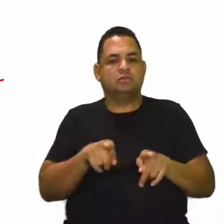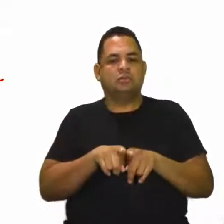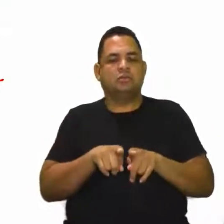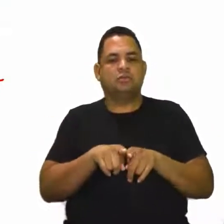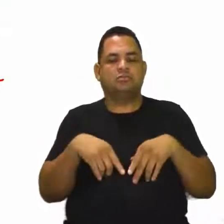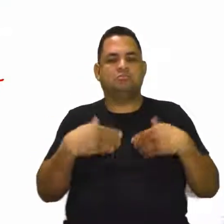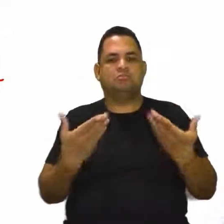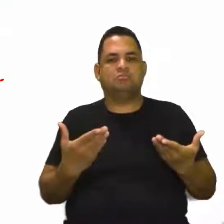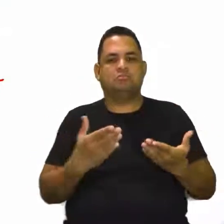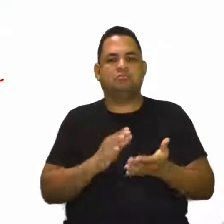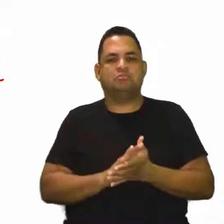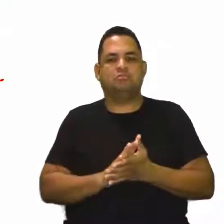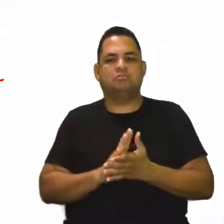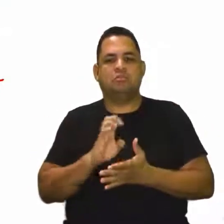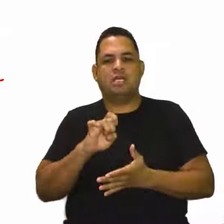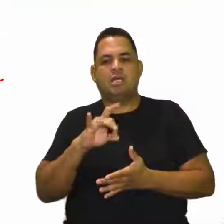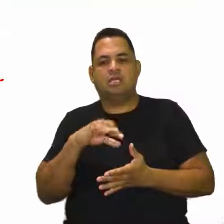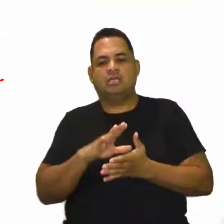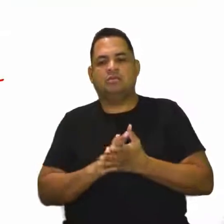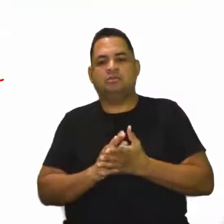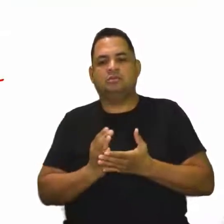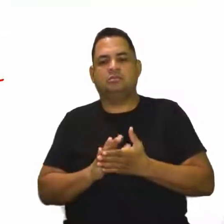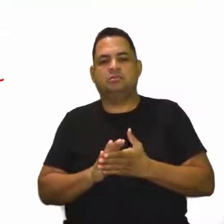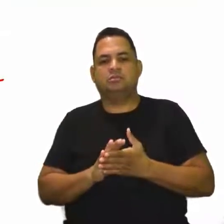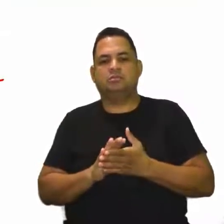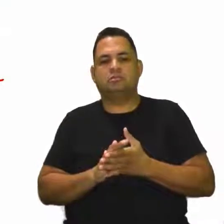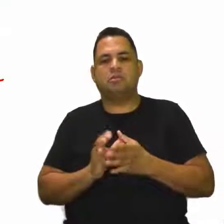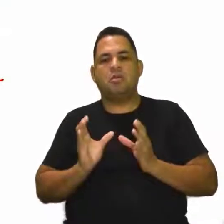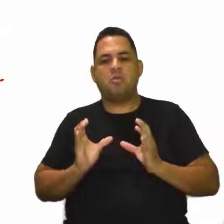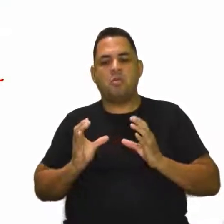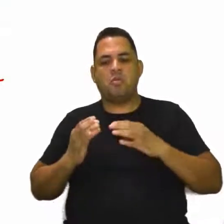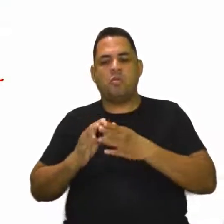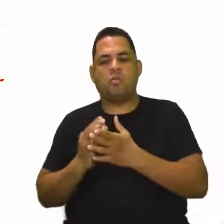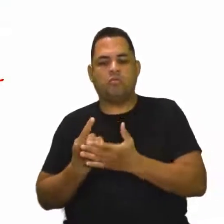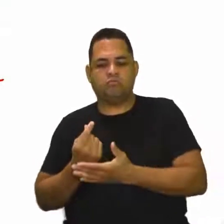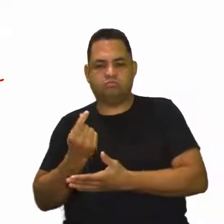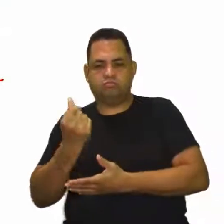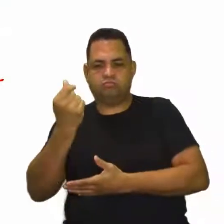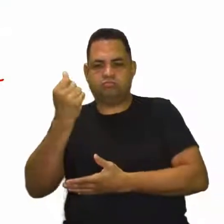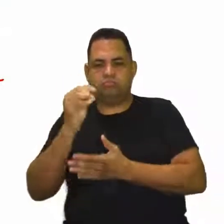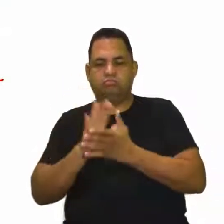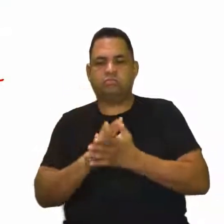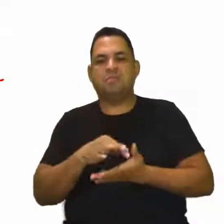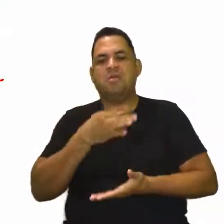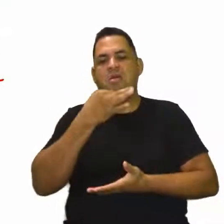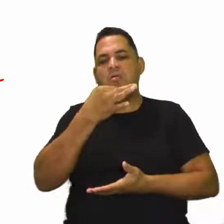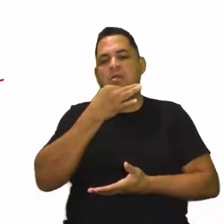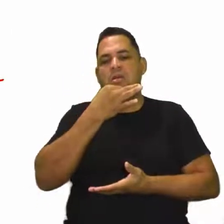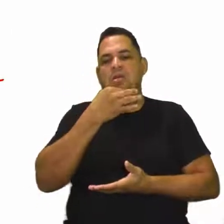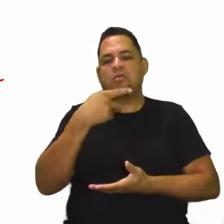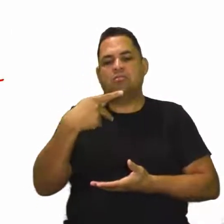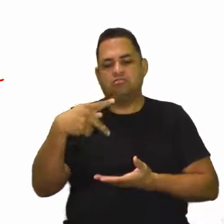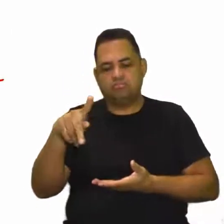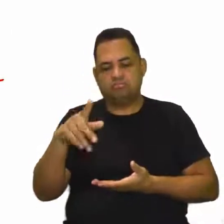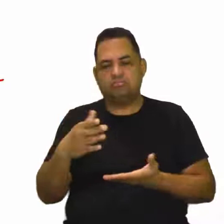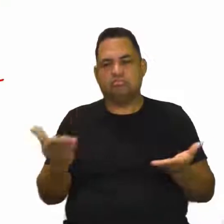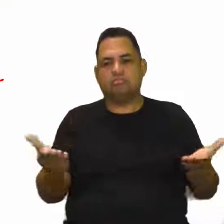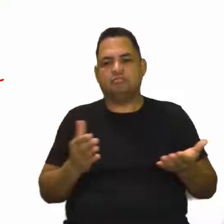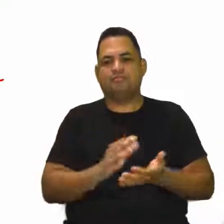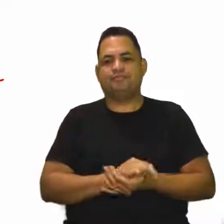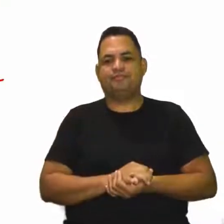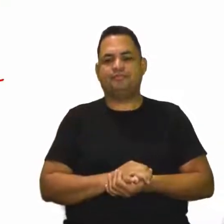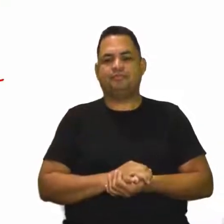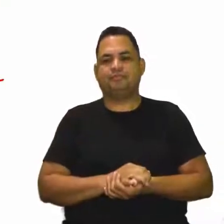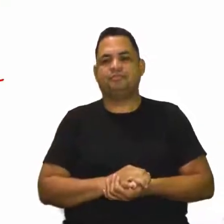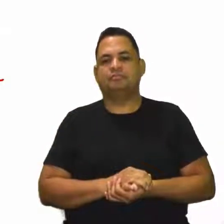disso? A elite sempre vai dar o seu parecer, a sua opinião. E eu vou abordar